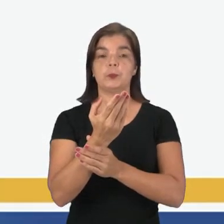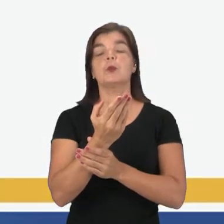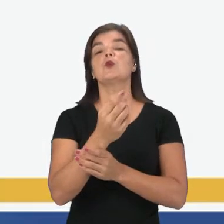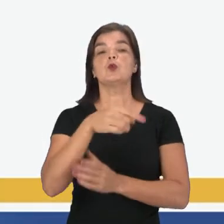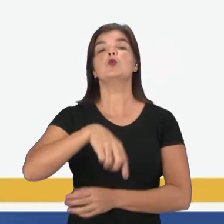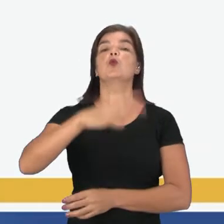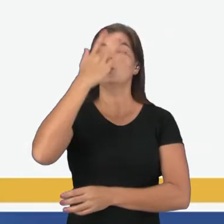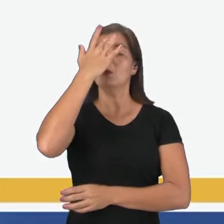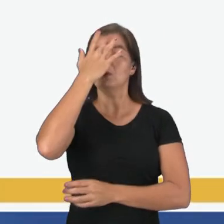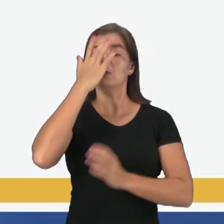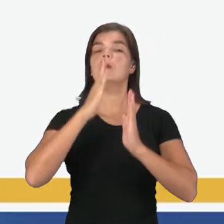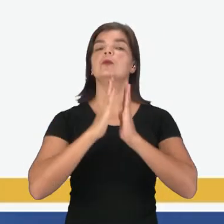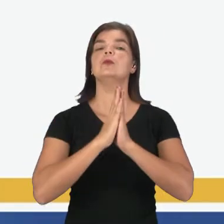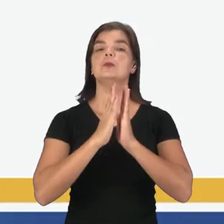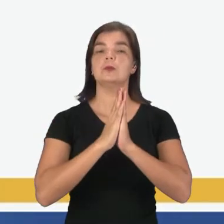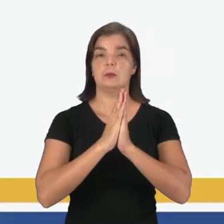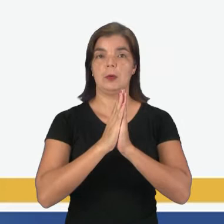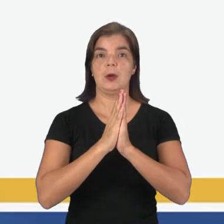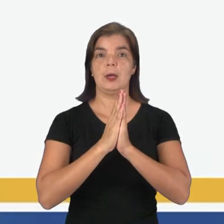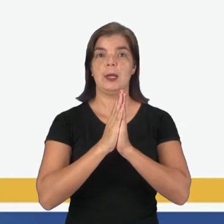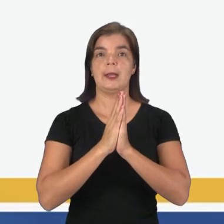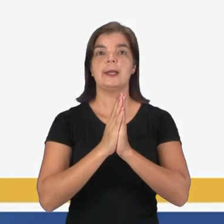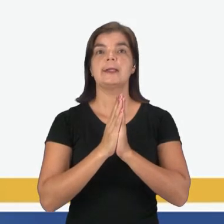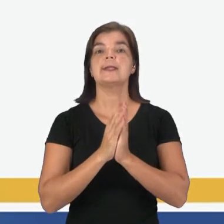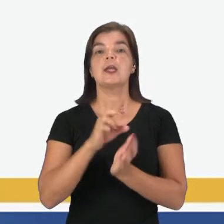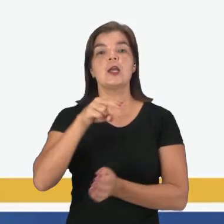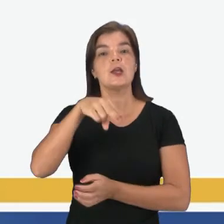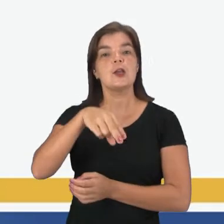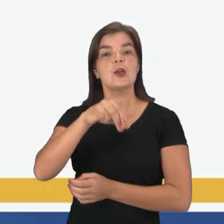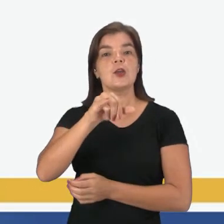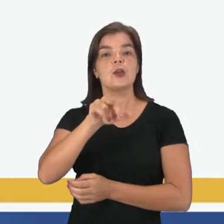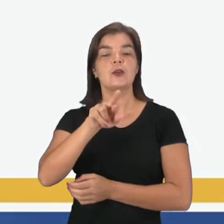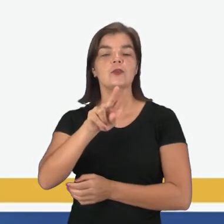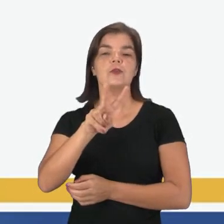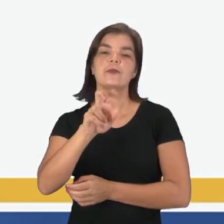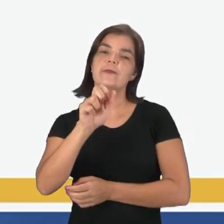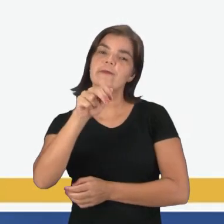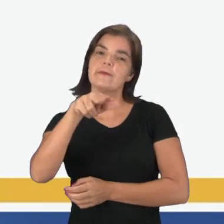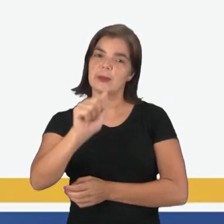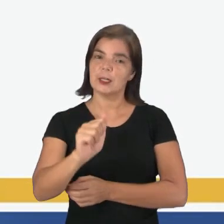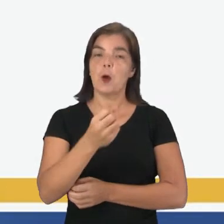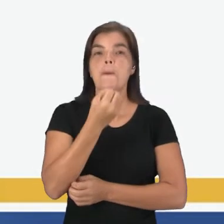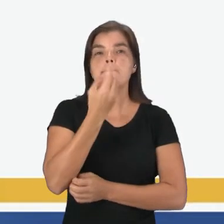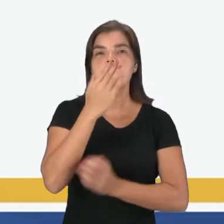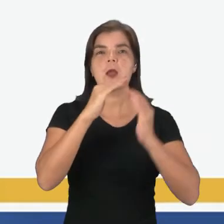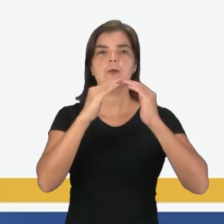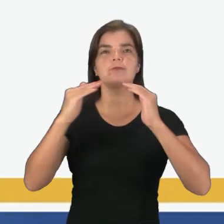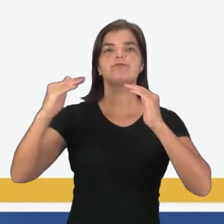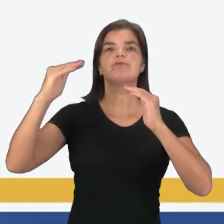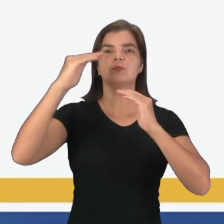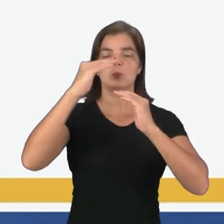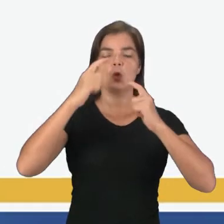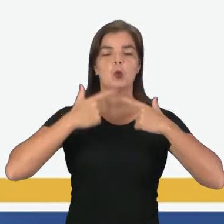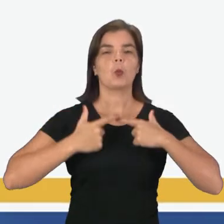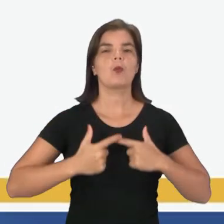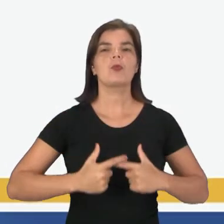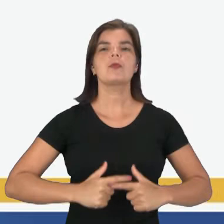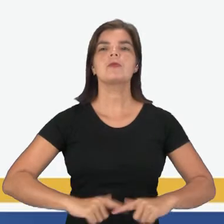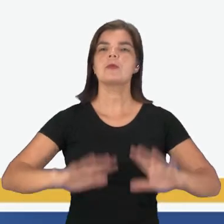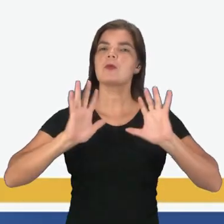a partir do hinduísmo, que busca o nirvana, o bem supremo. E isso por meio